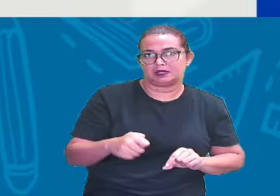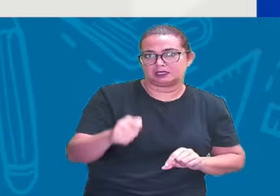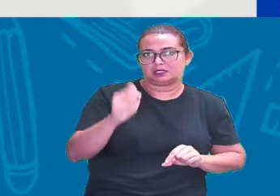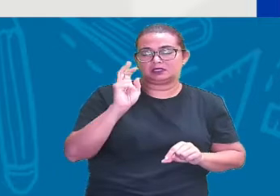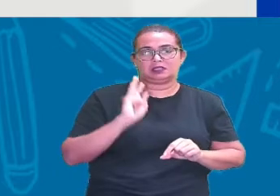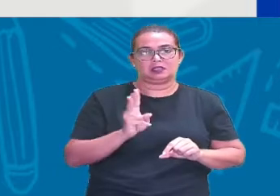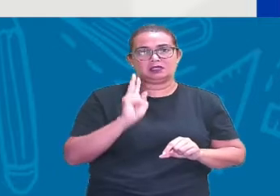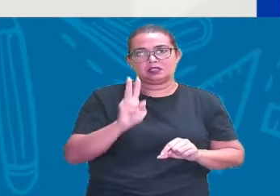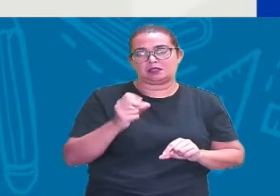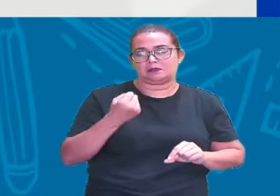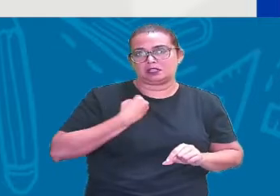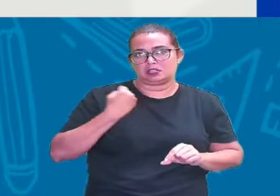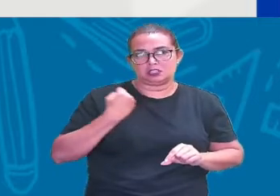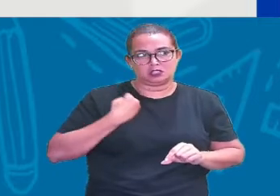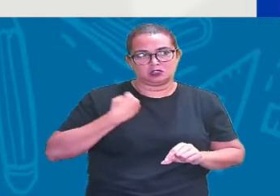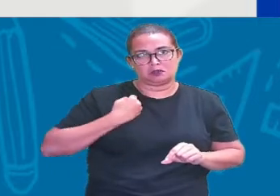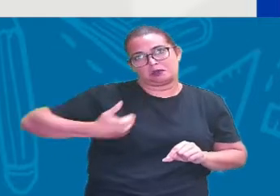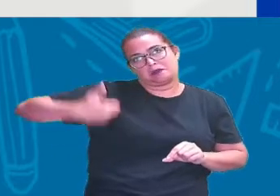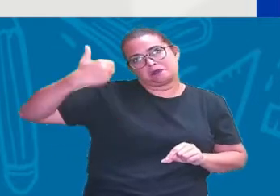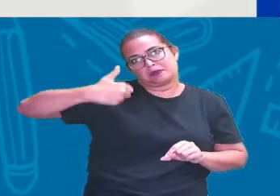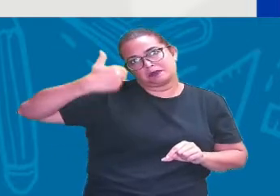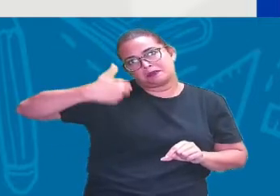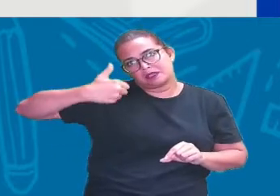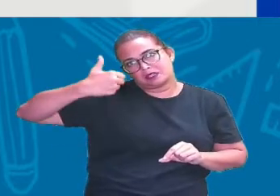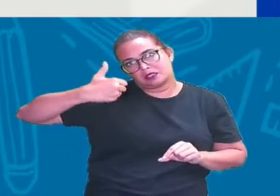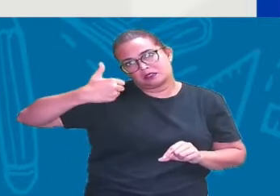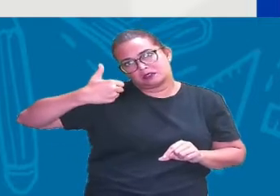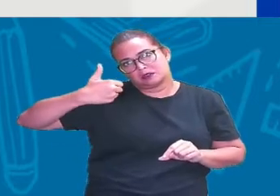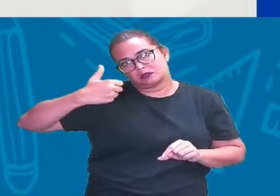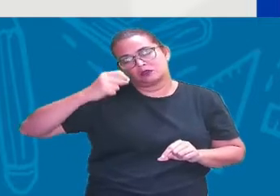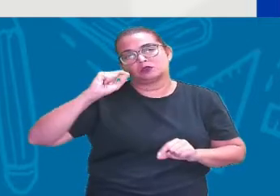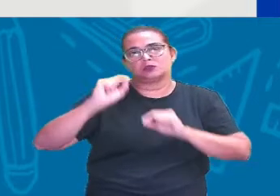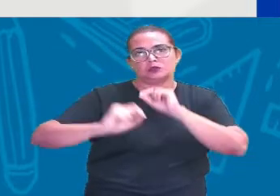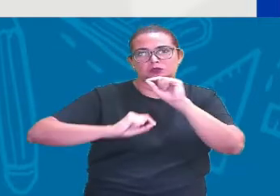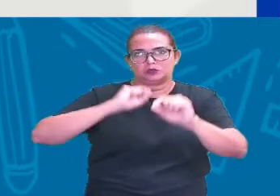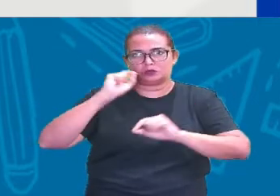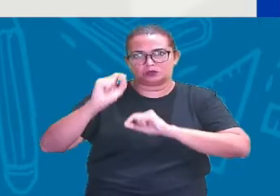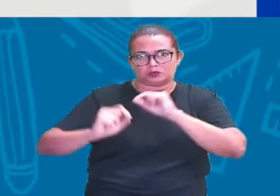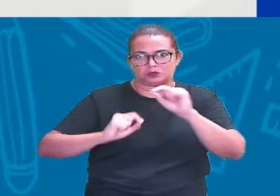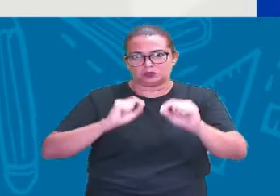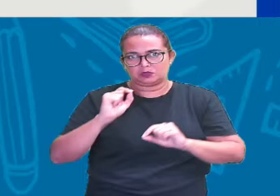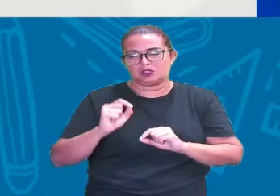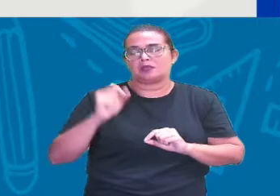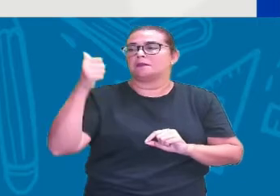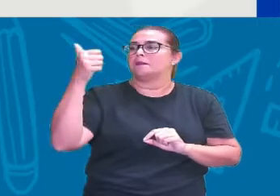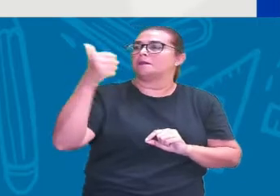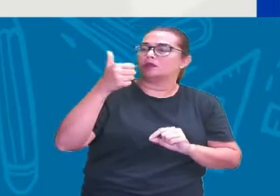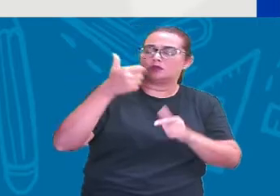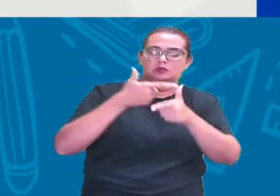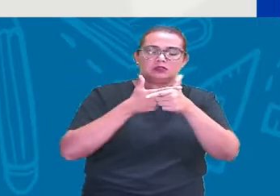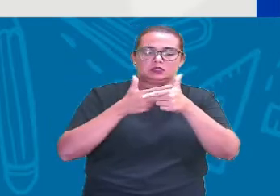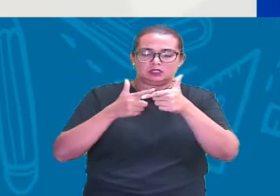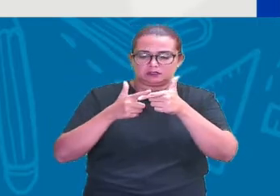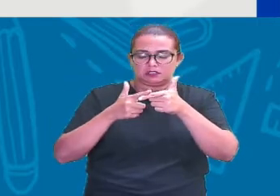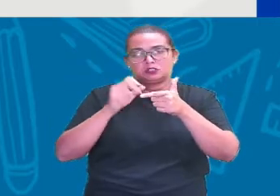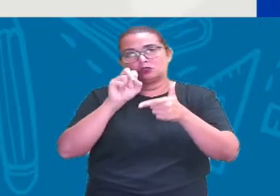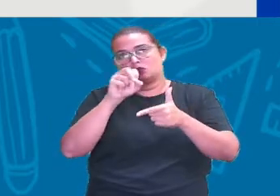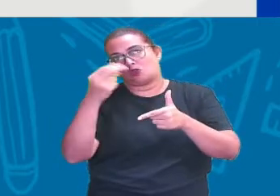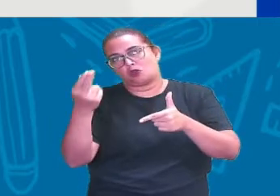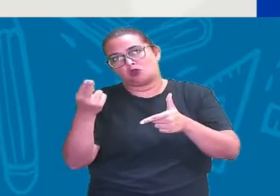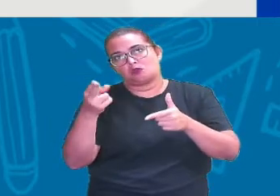aqueles números que só podem ser divididos por um e por ele mesmo, tá certo? Então, sempre serão esses